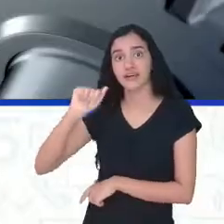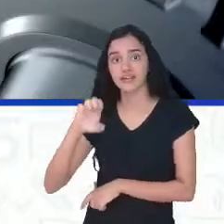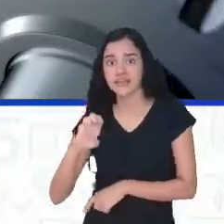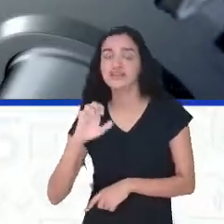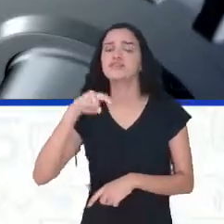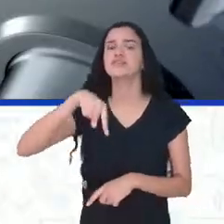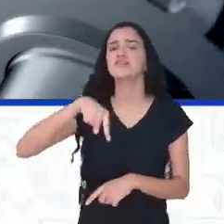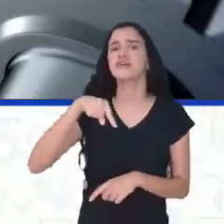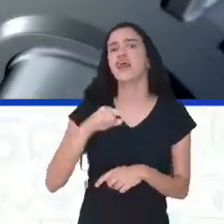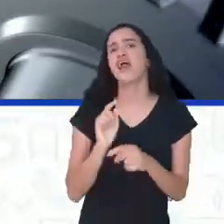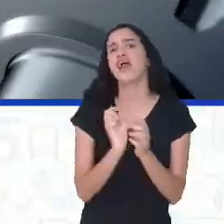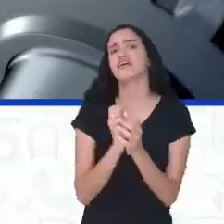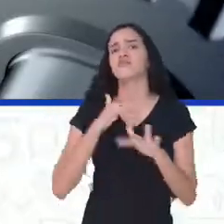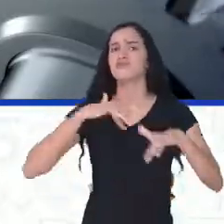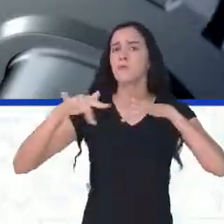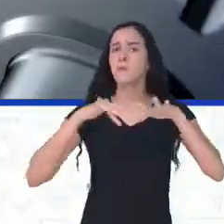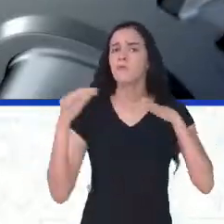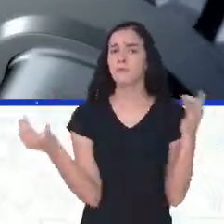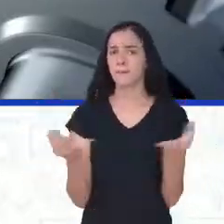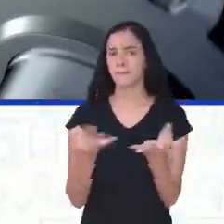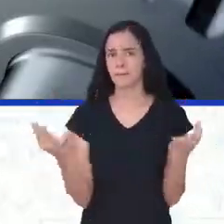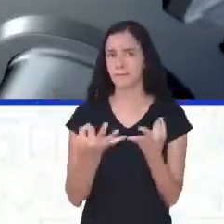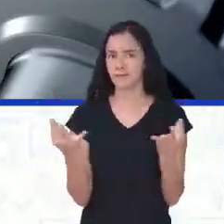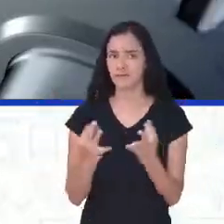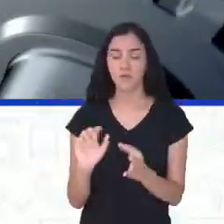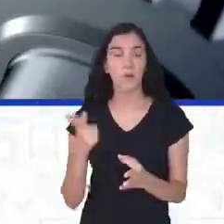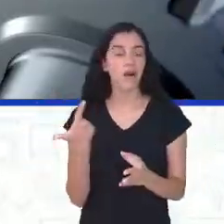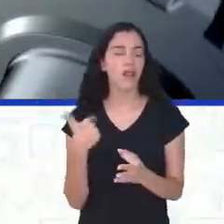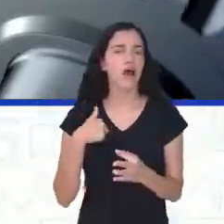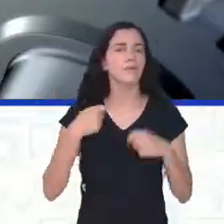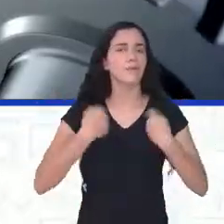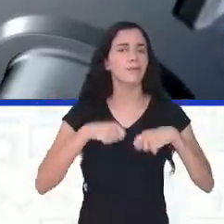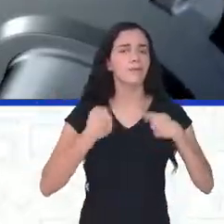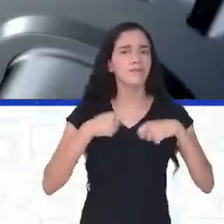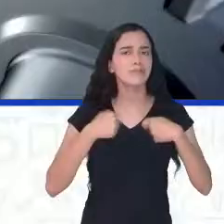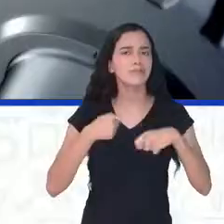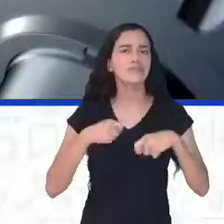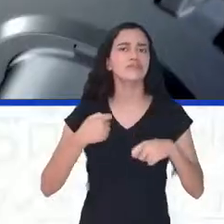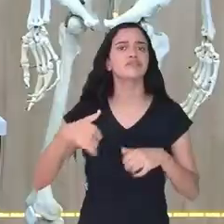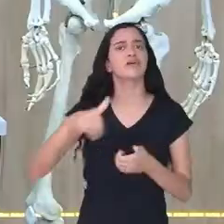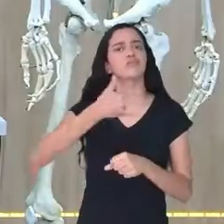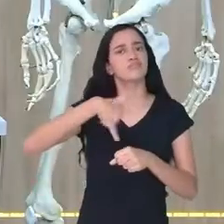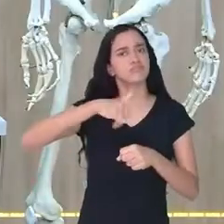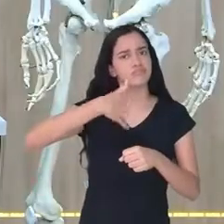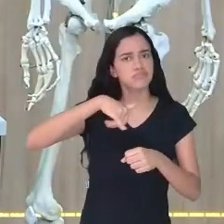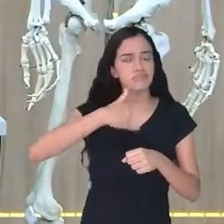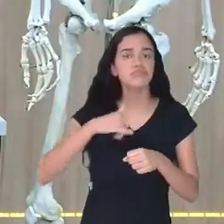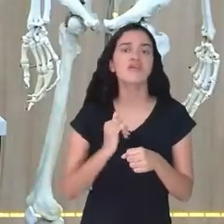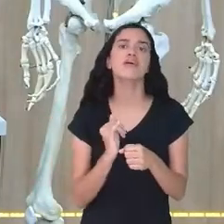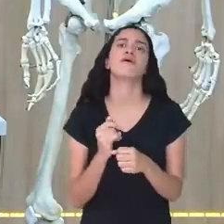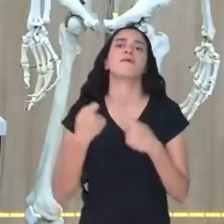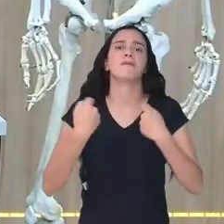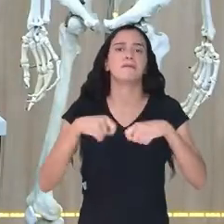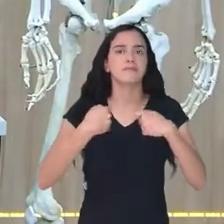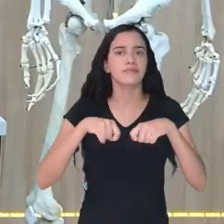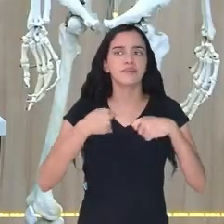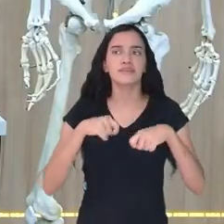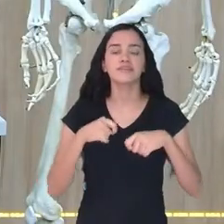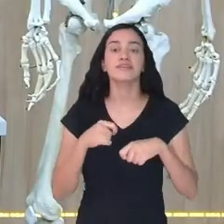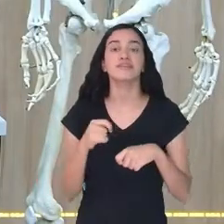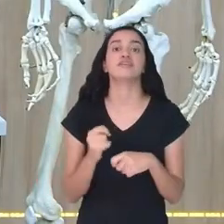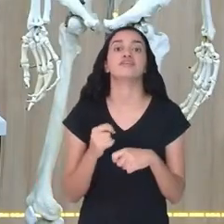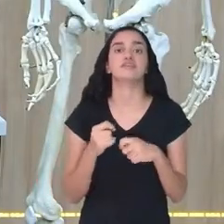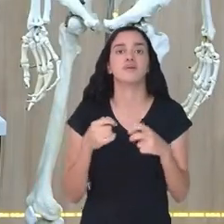esse movimento perfeito. Claro que precisa de lubrificação, né? Que precisa que todos esses pontinhos